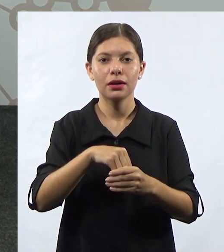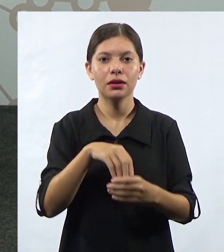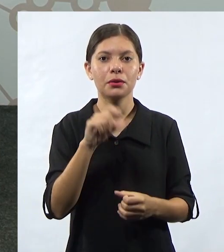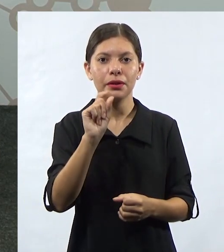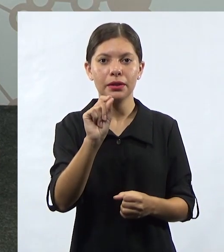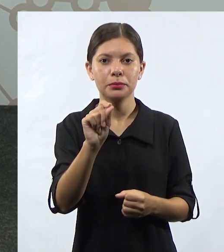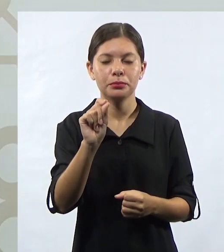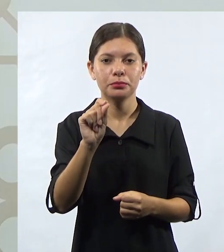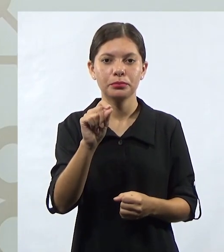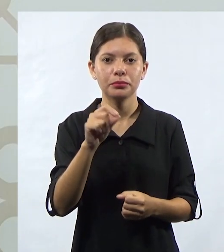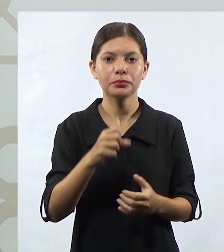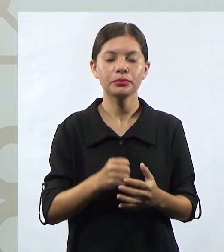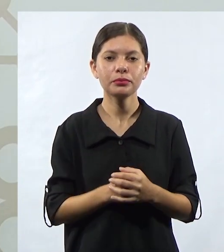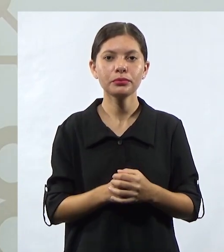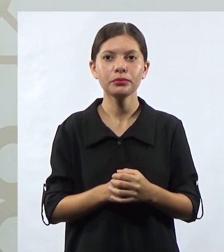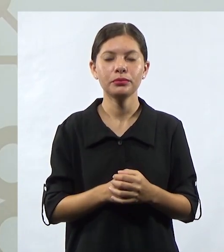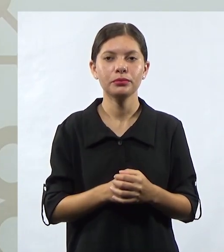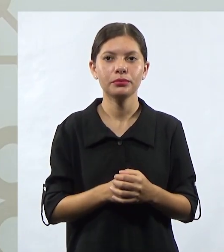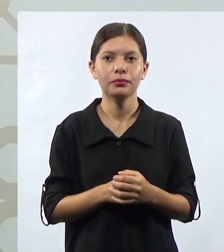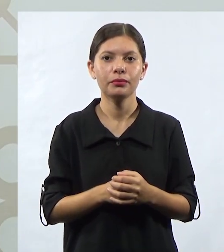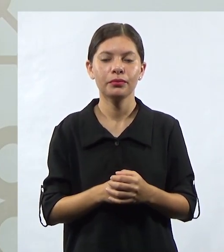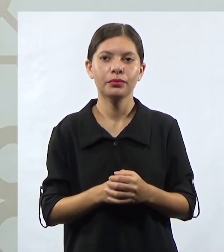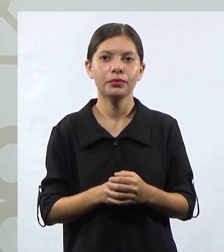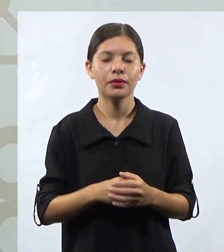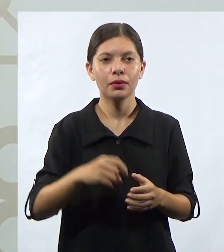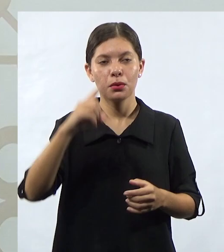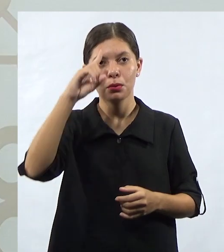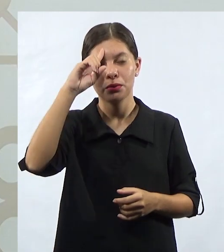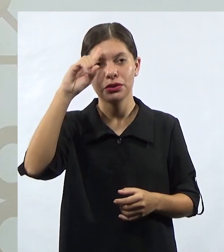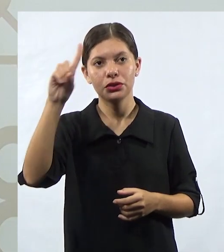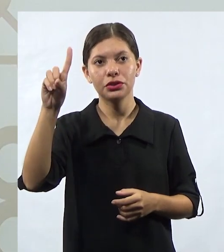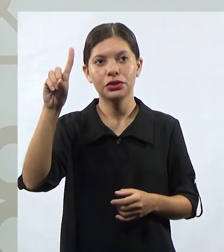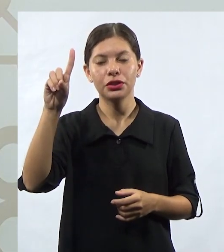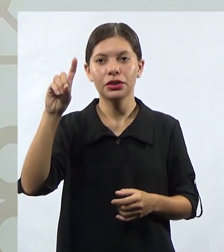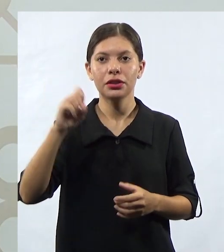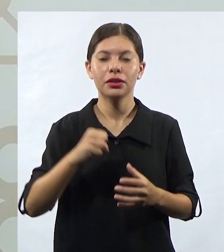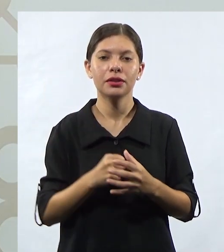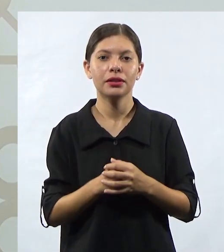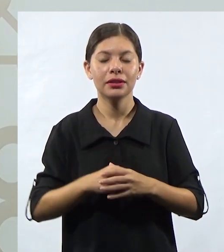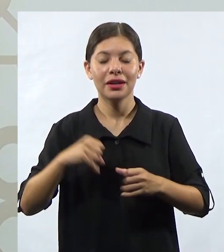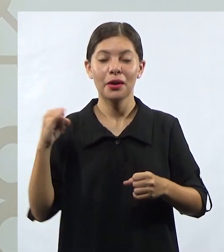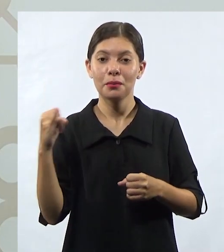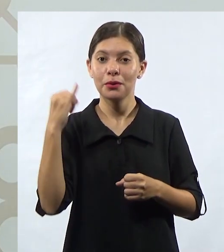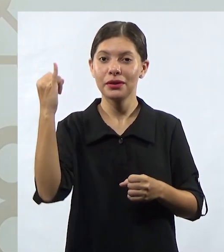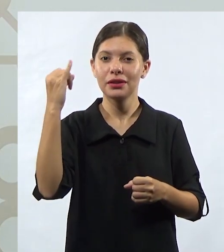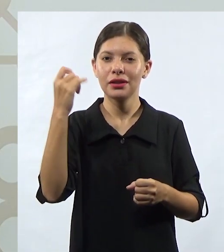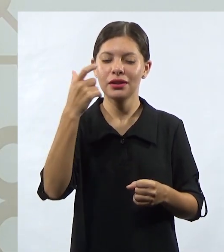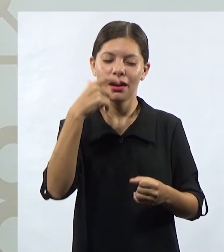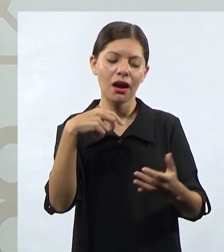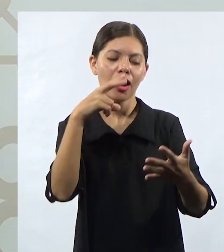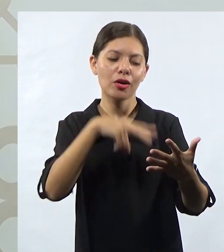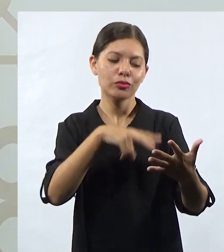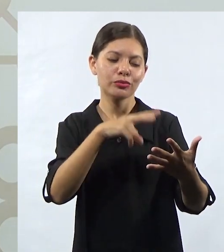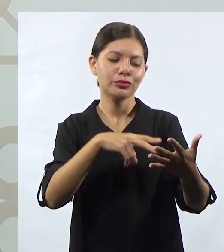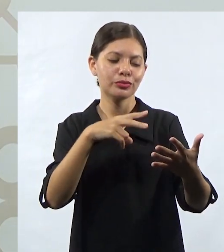tempo as datas, que marca muito a pessoa que visualiza. Então, você olha para a data e você